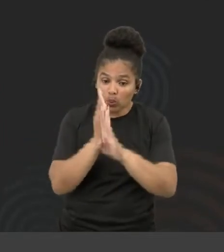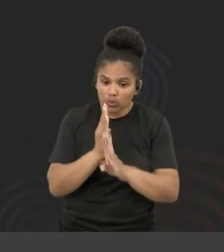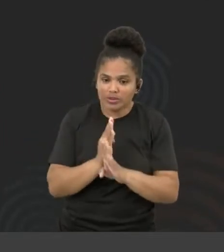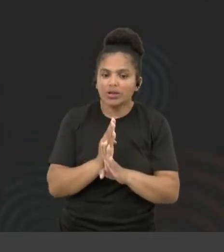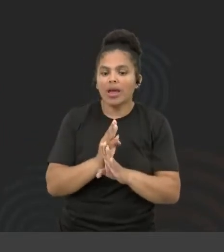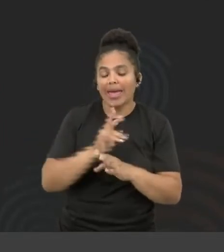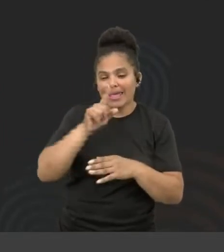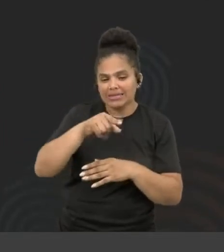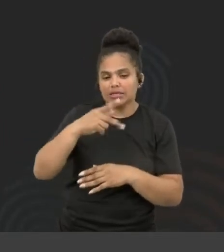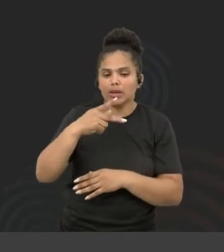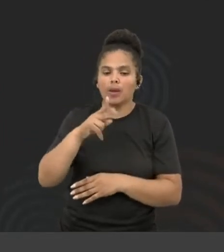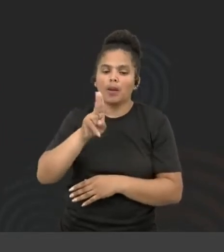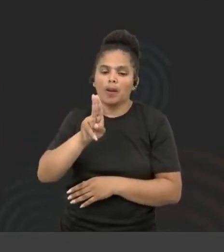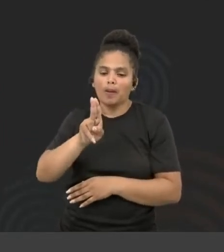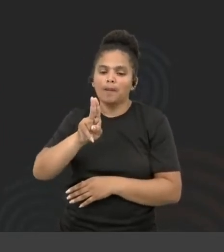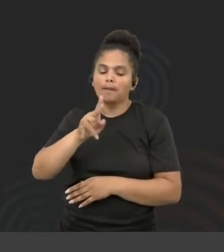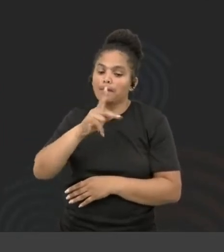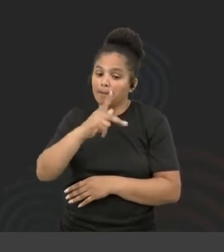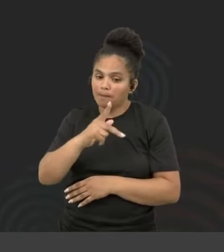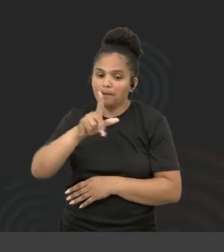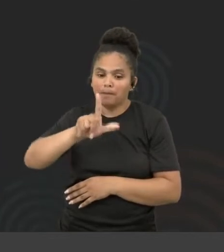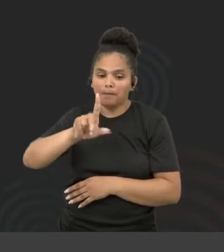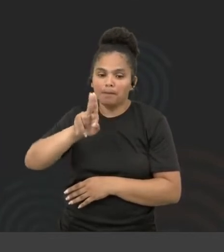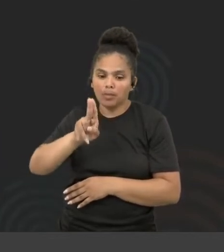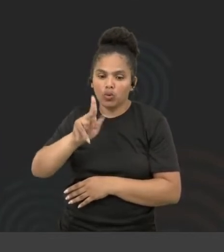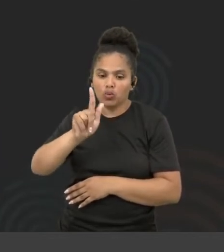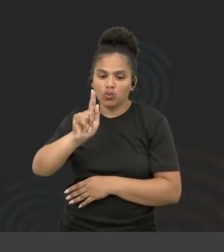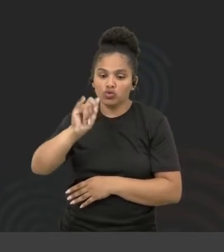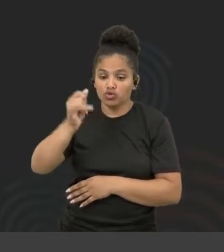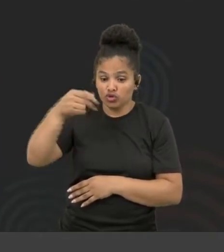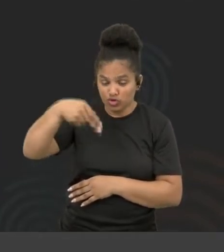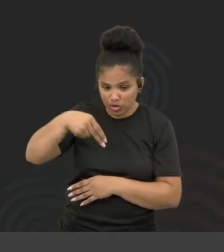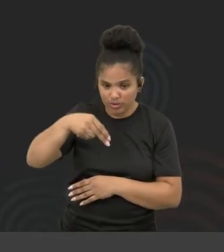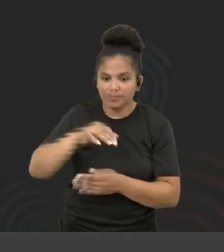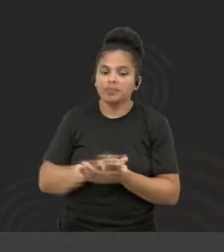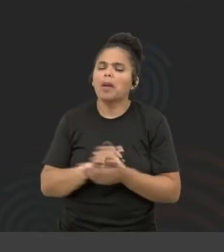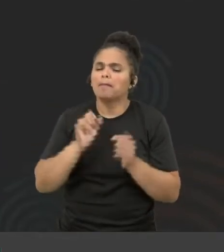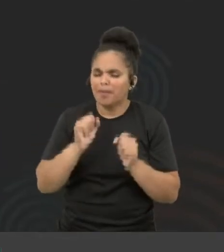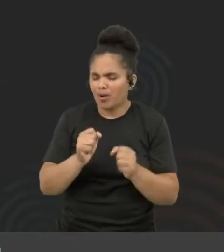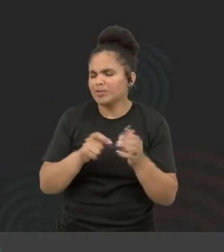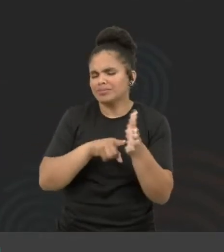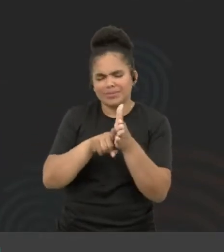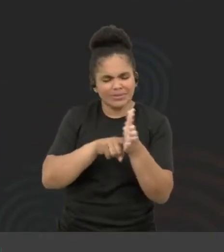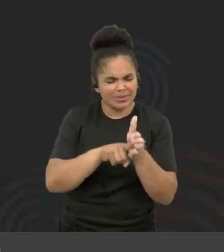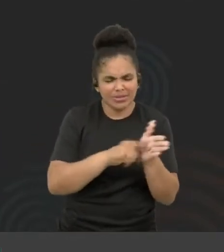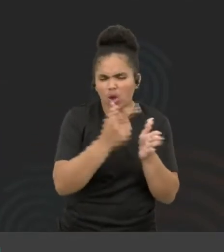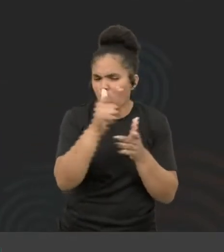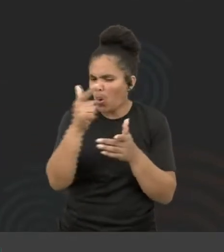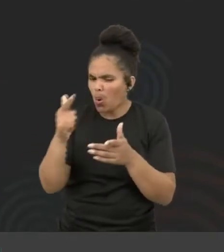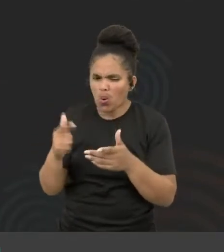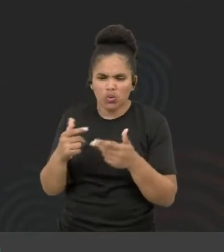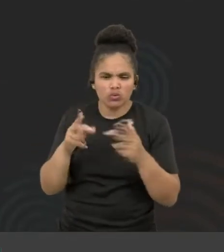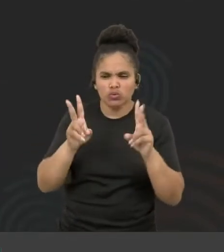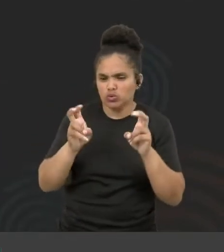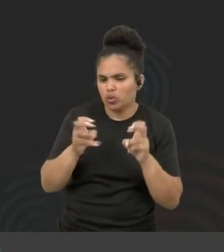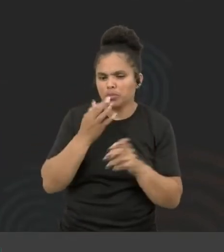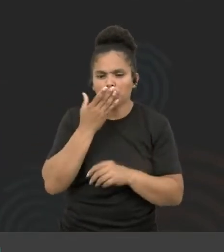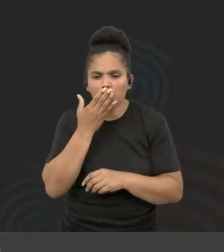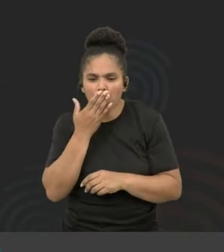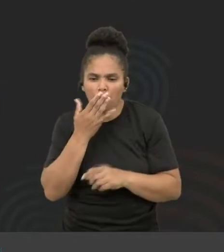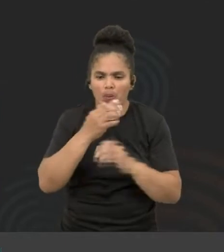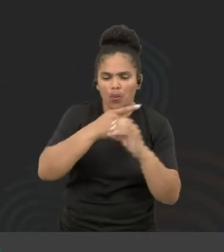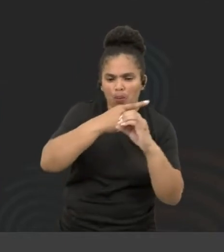Isso aqui é um plugin de navegador, é um plugin do Chrome, mas vocês podem pesquisar outros plugins de cores e contraste. Ele